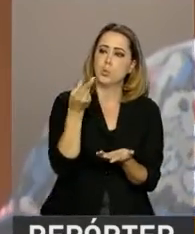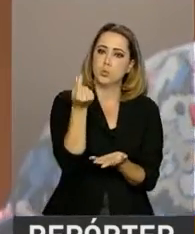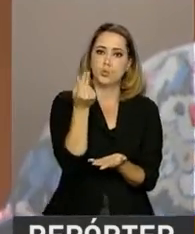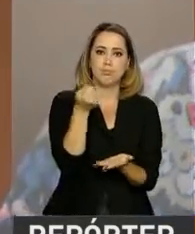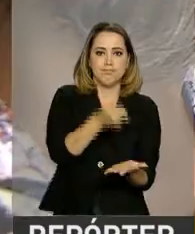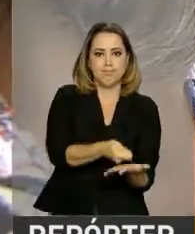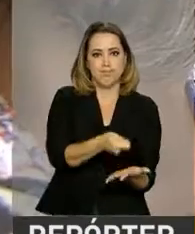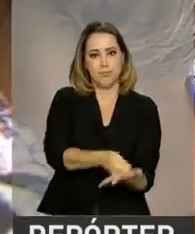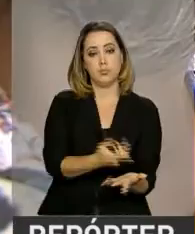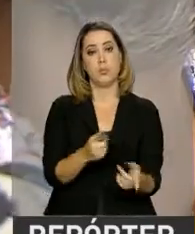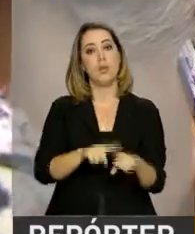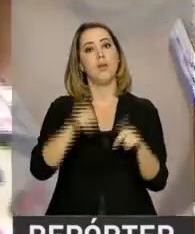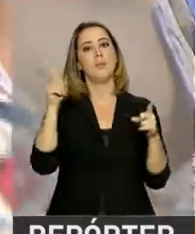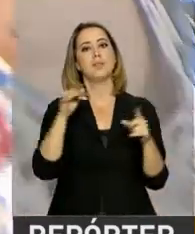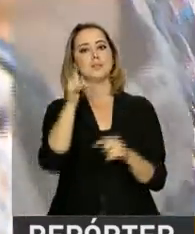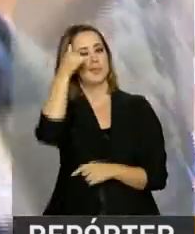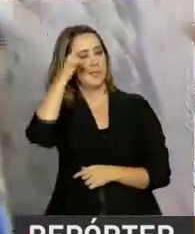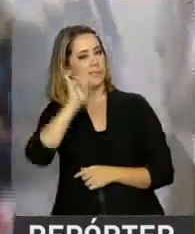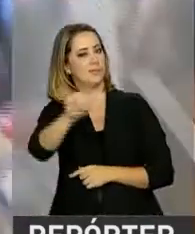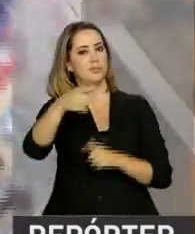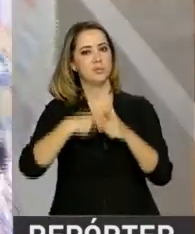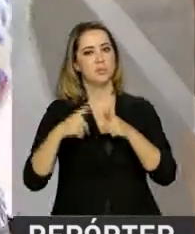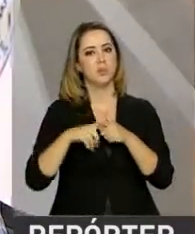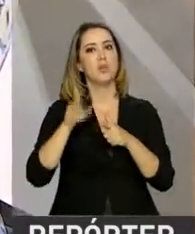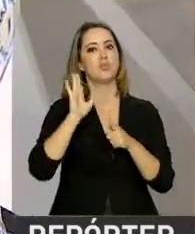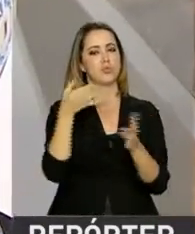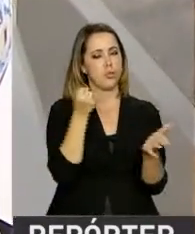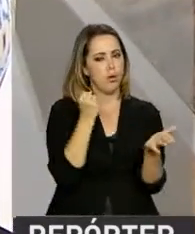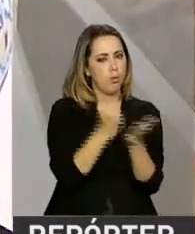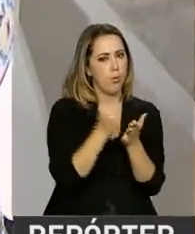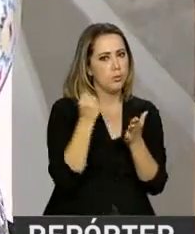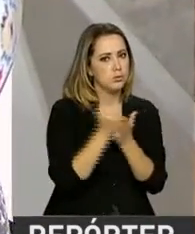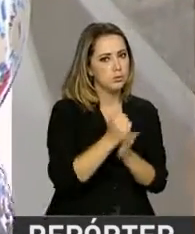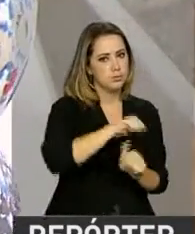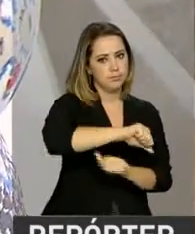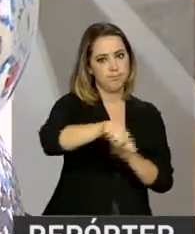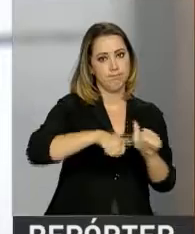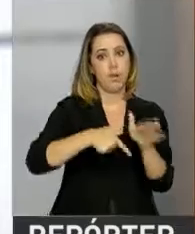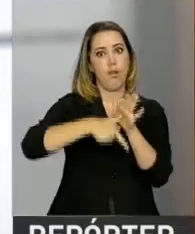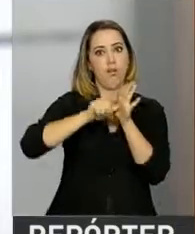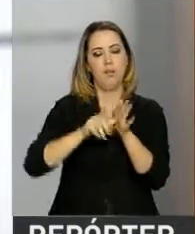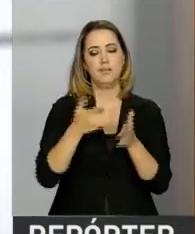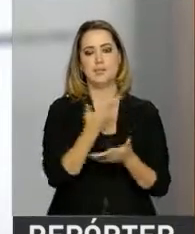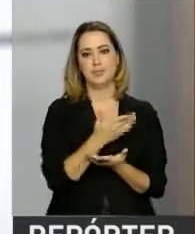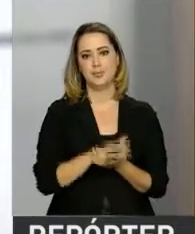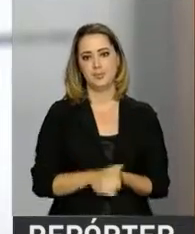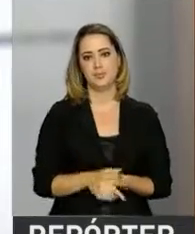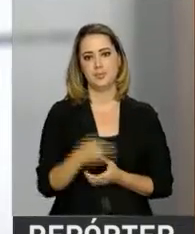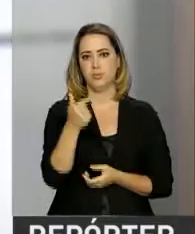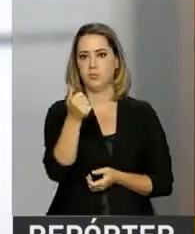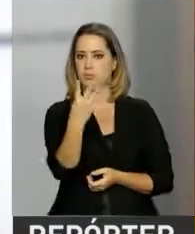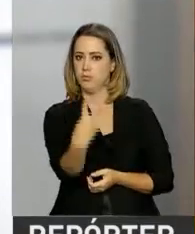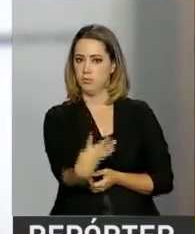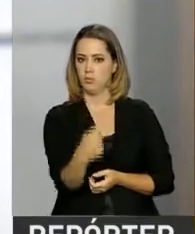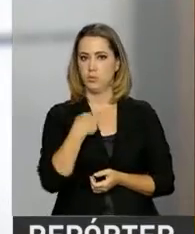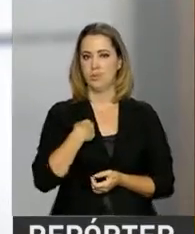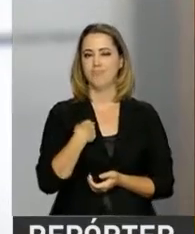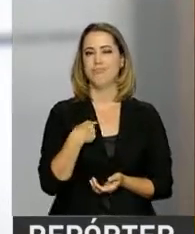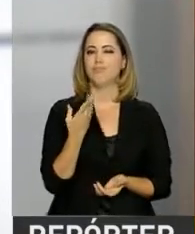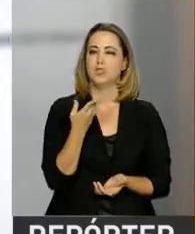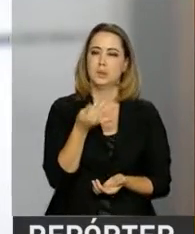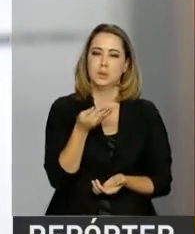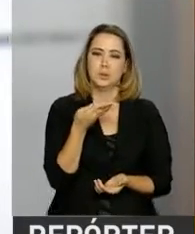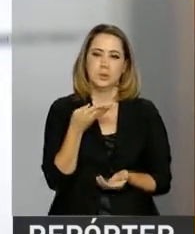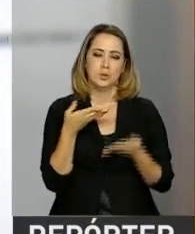curso superior. Para evitar problemas, vai fazer a renovação do contrato o quanto antes. Em 2014, eu não consegui fazer o aditamento